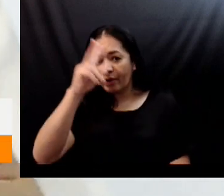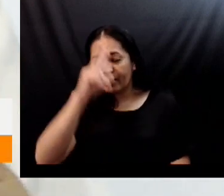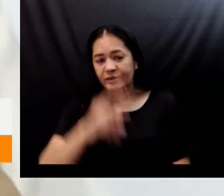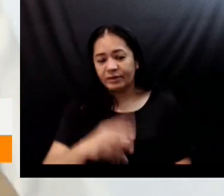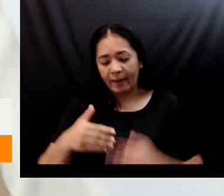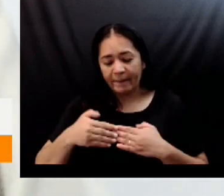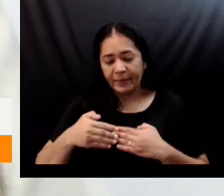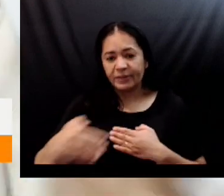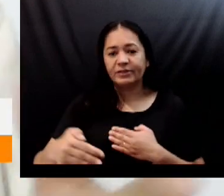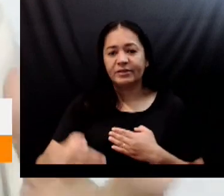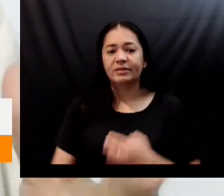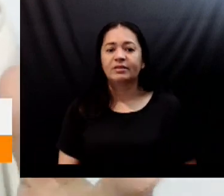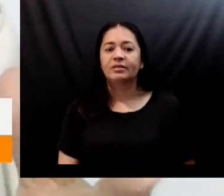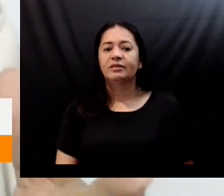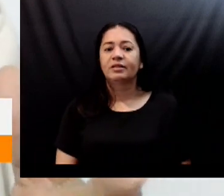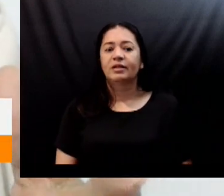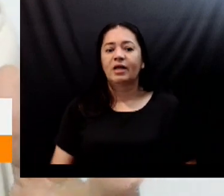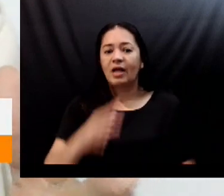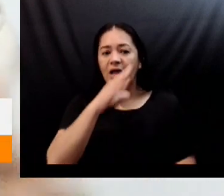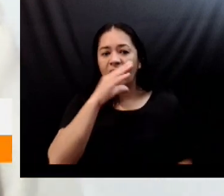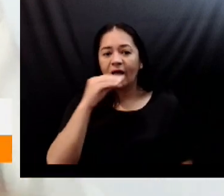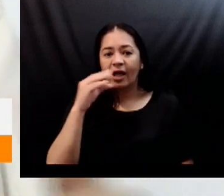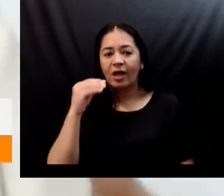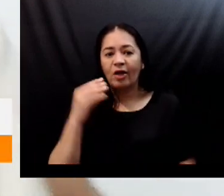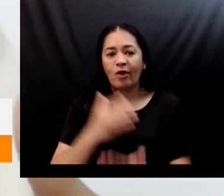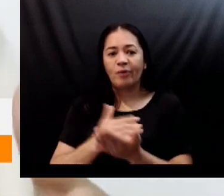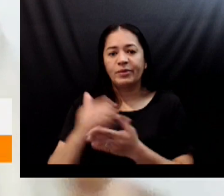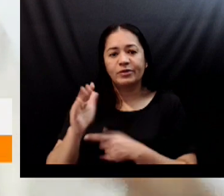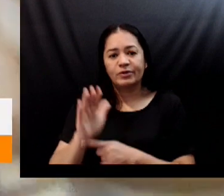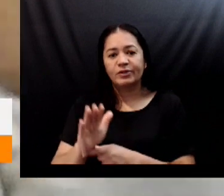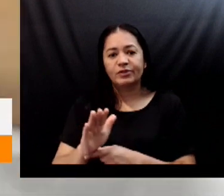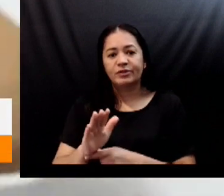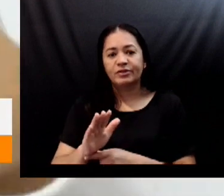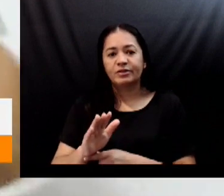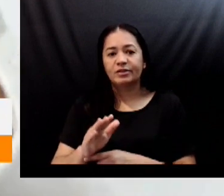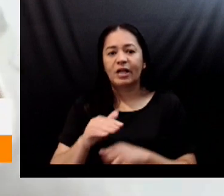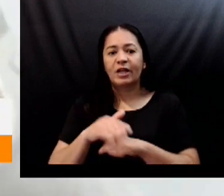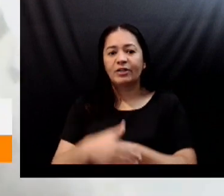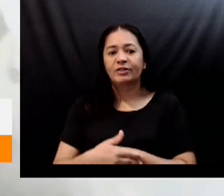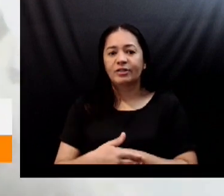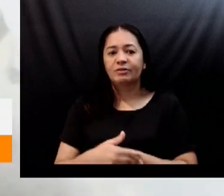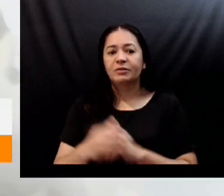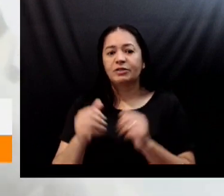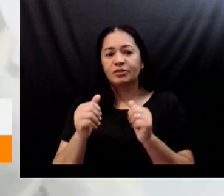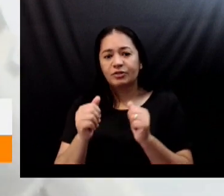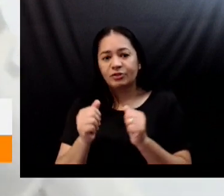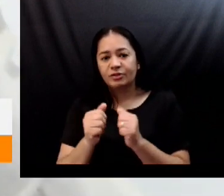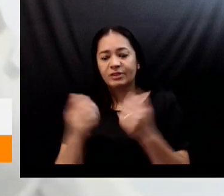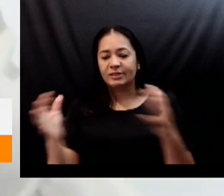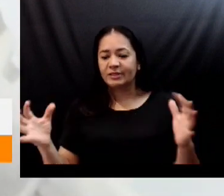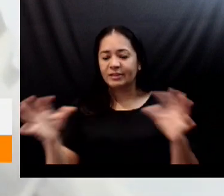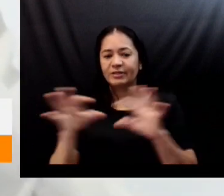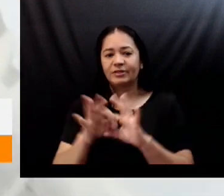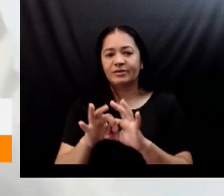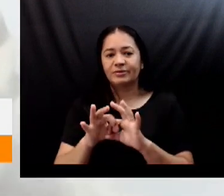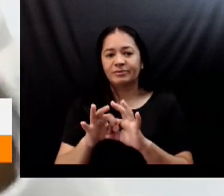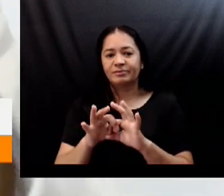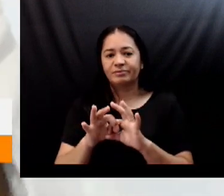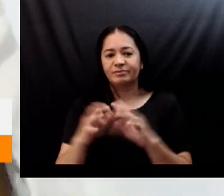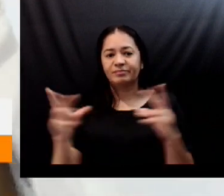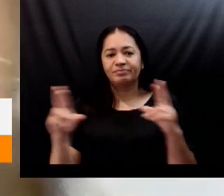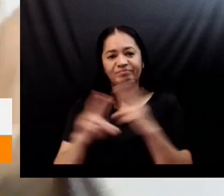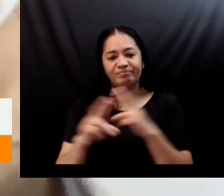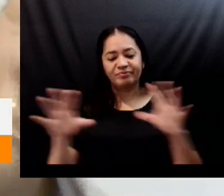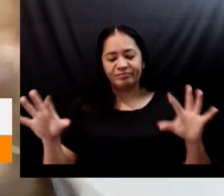a adolescente começou a ajudar ela todas as noites a fazer a janta, passou a jantar com ela e a relação vinculou. Isso significa que ela passou